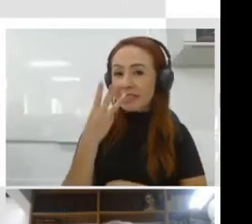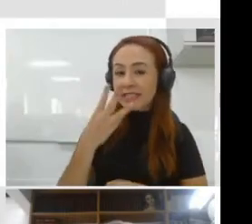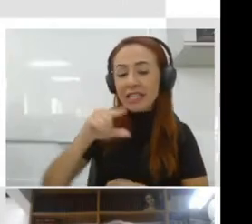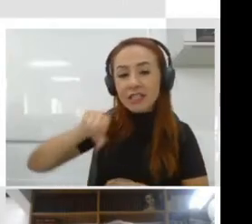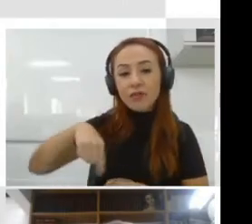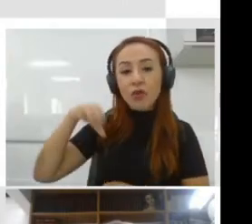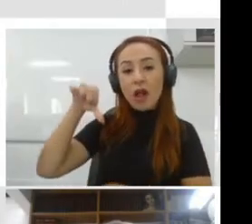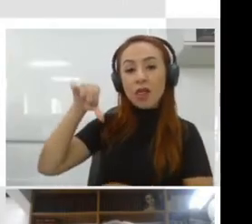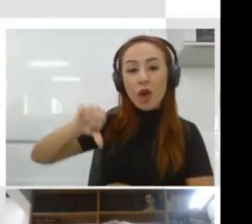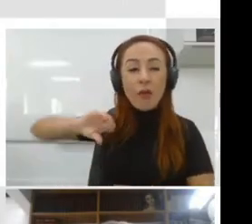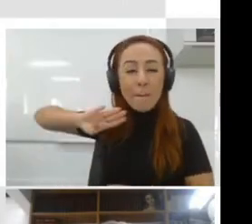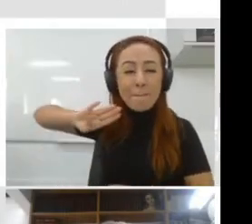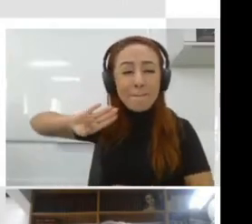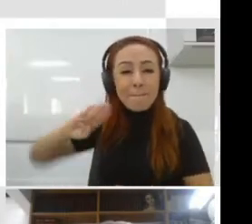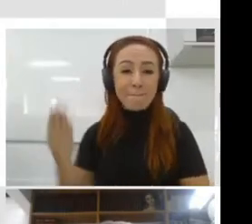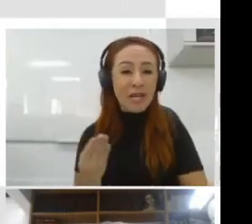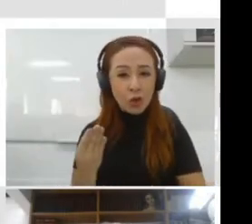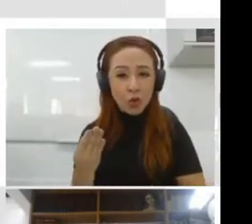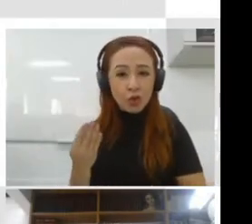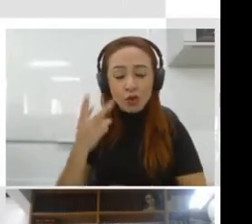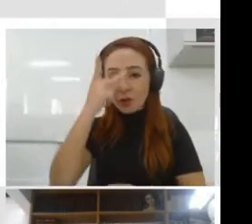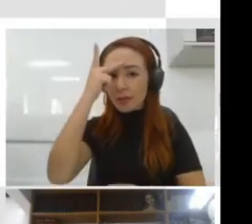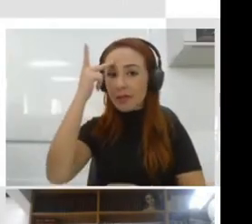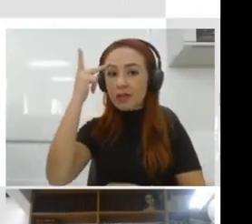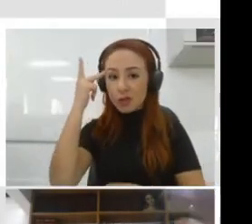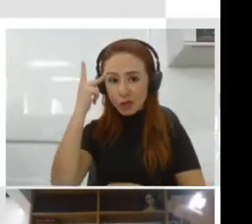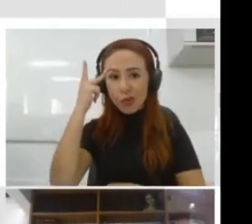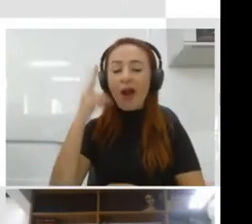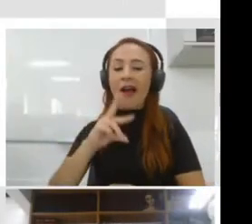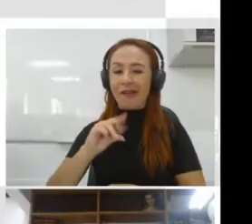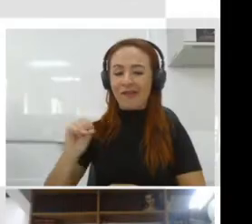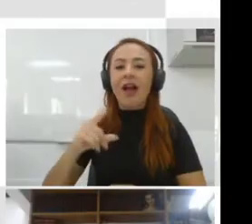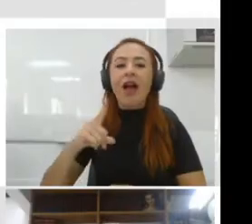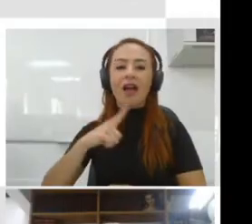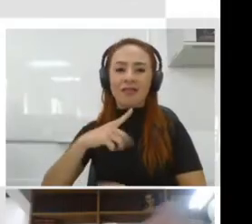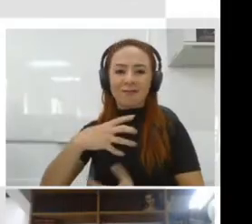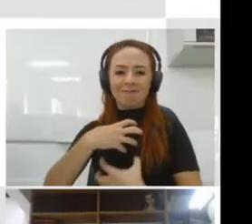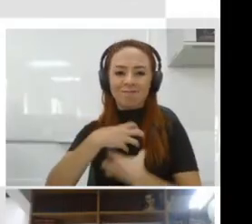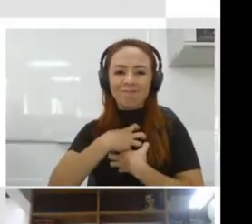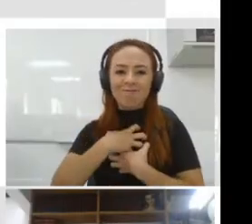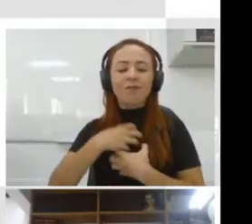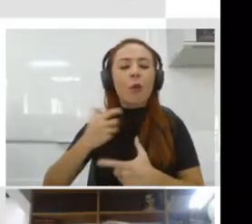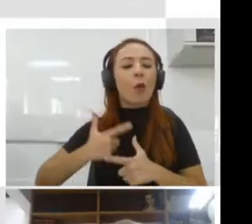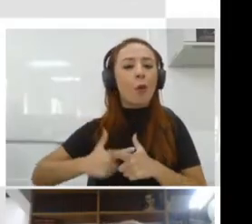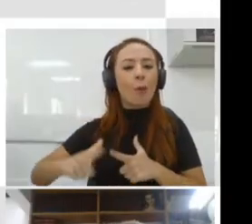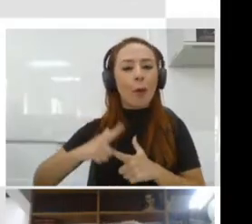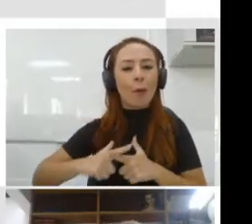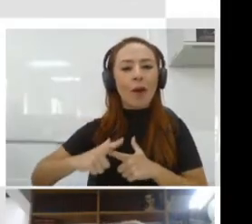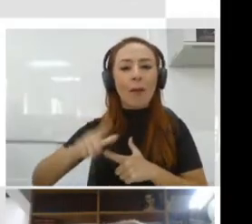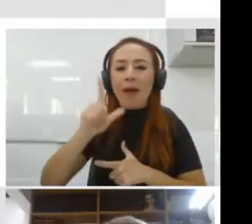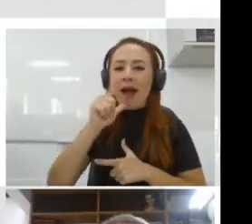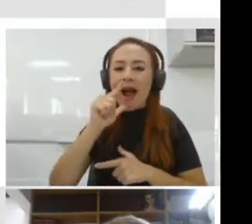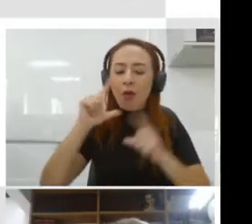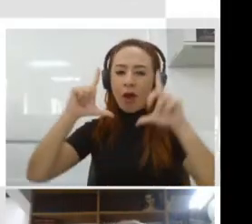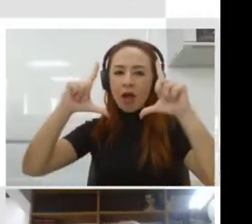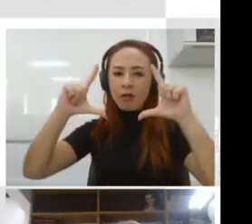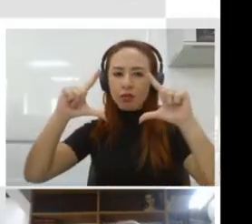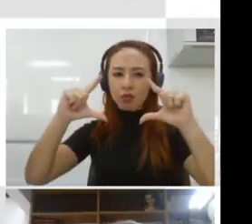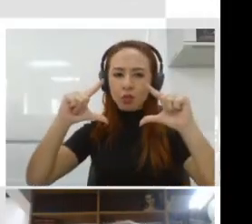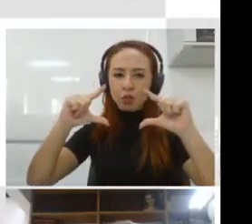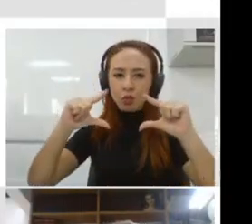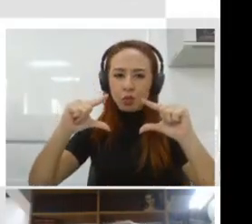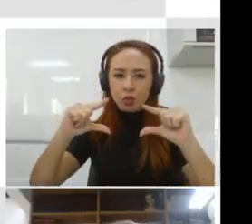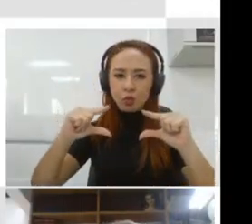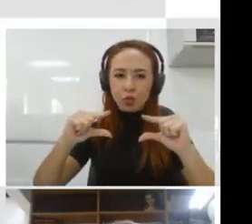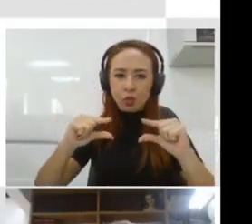expostas, então, a estresse hídrico, com mais ou menos intensidade, mas já caracterizado como estresse, ou seja, a escassez hídrica,